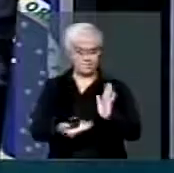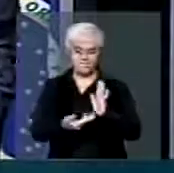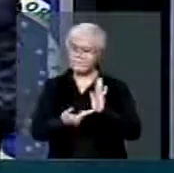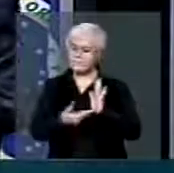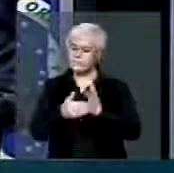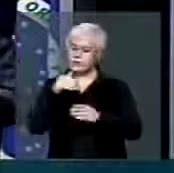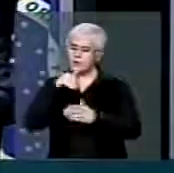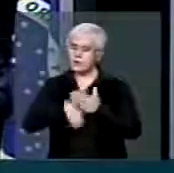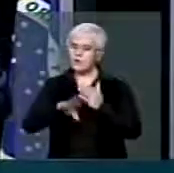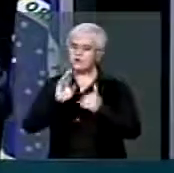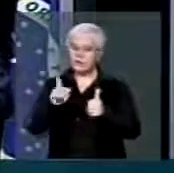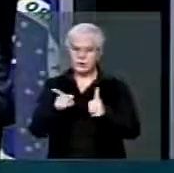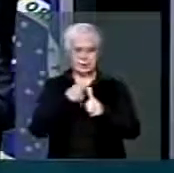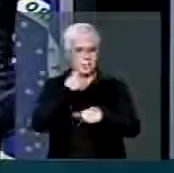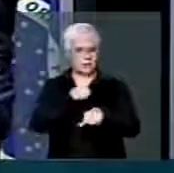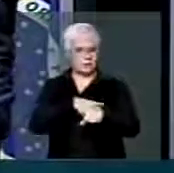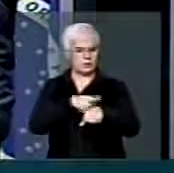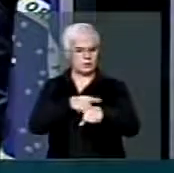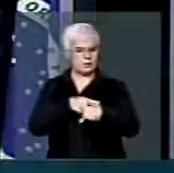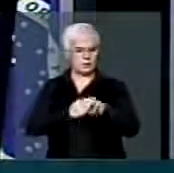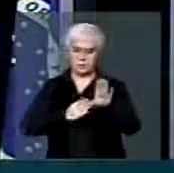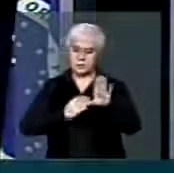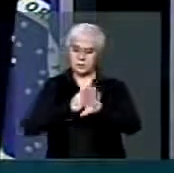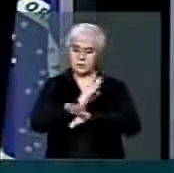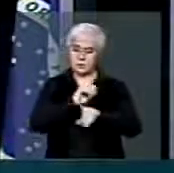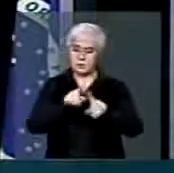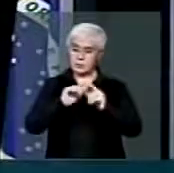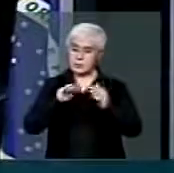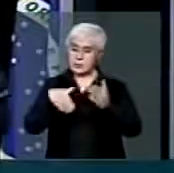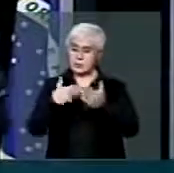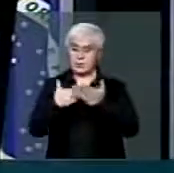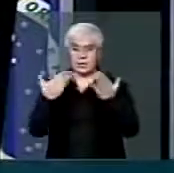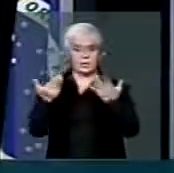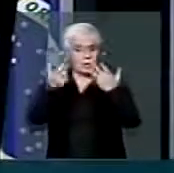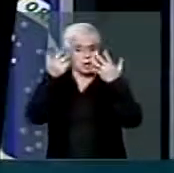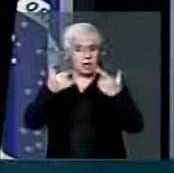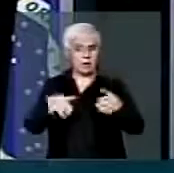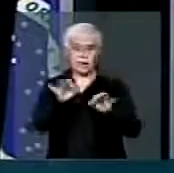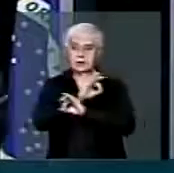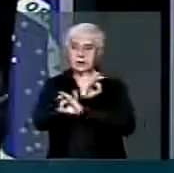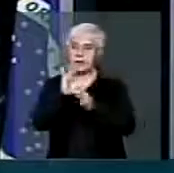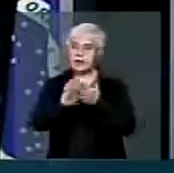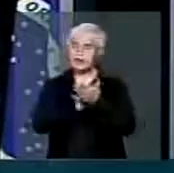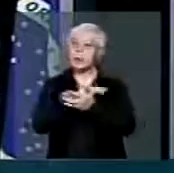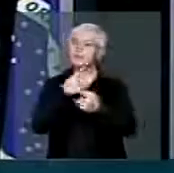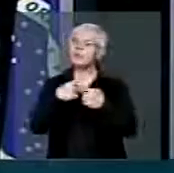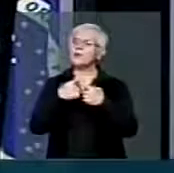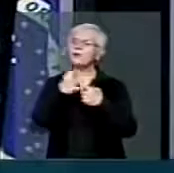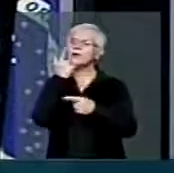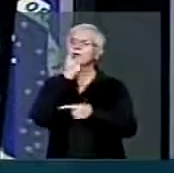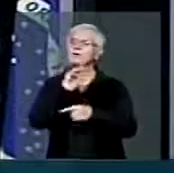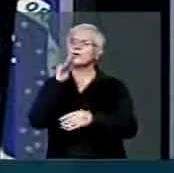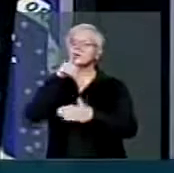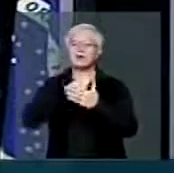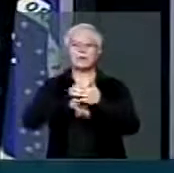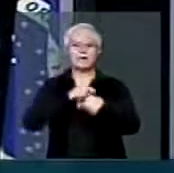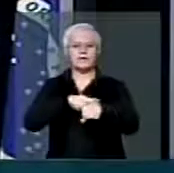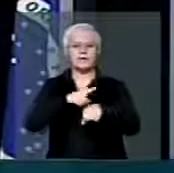até agora, não nos deu motivo para não ter votado o segundo turno da PEC